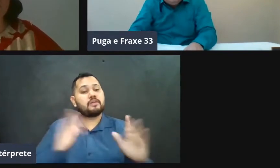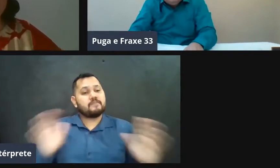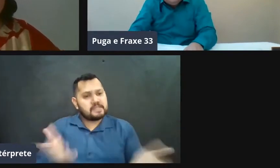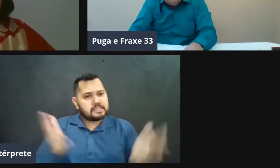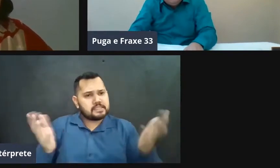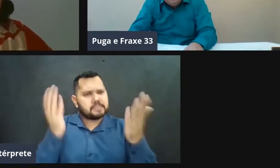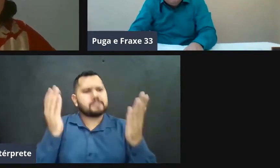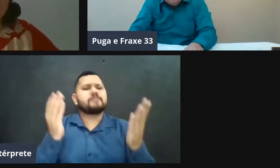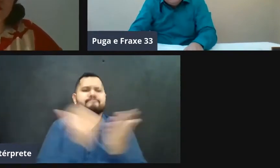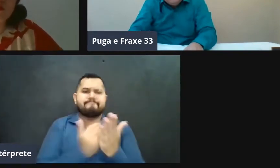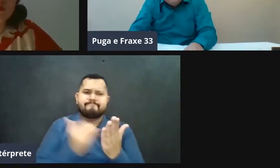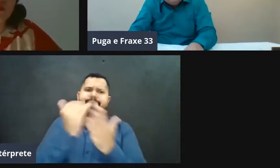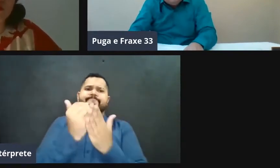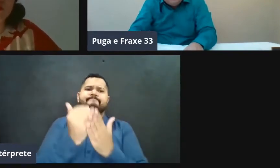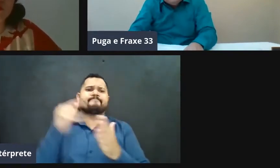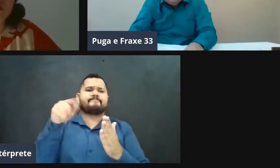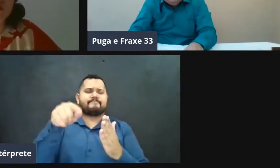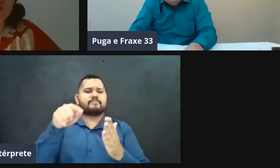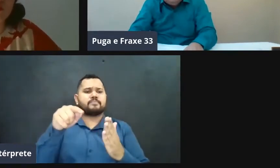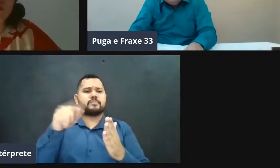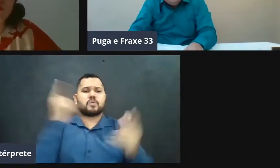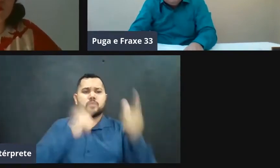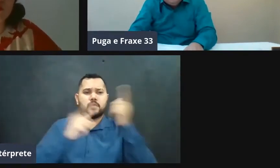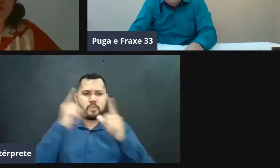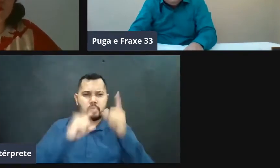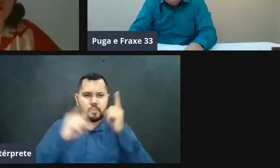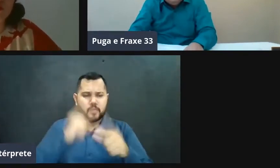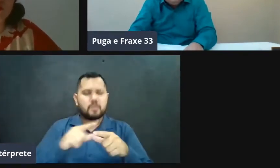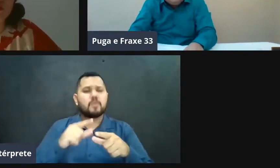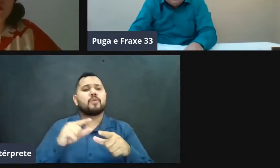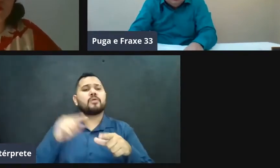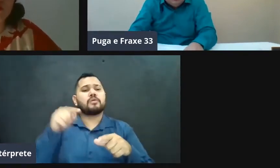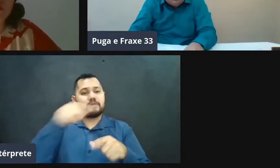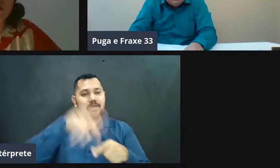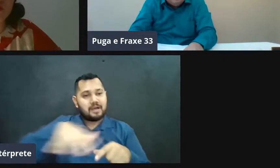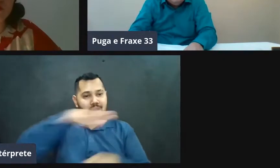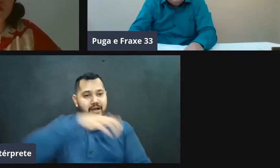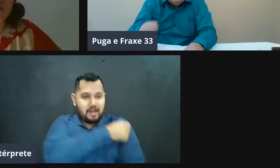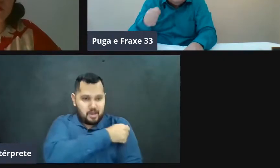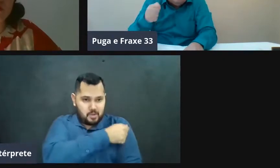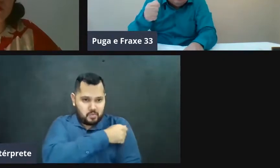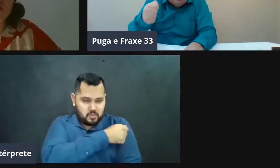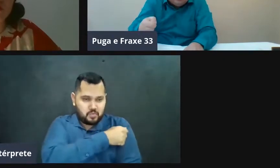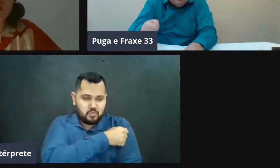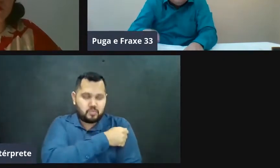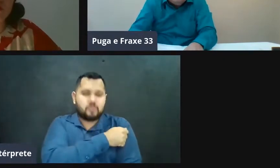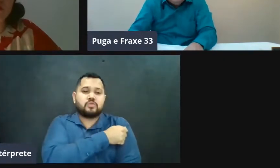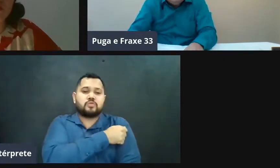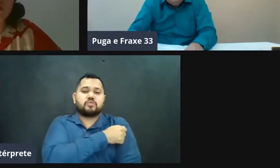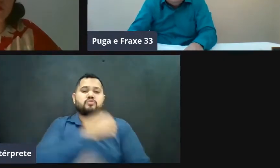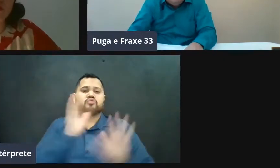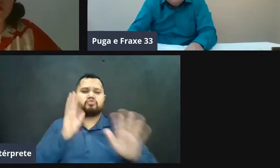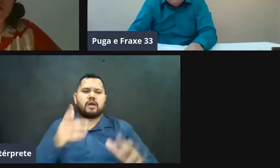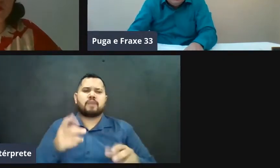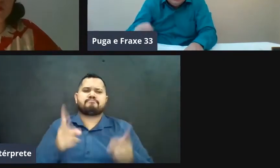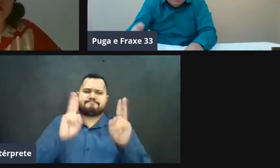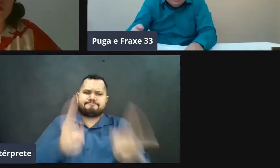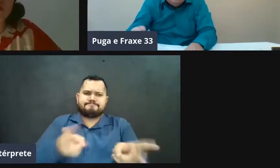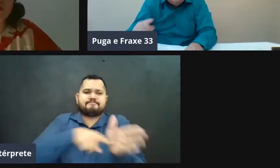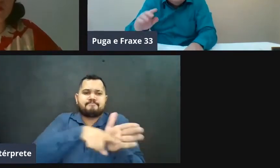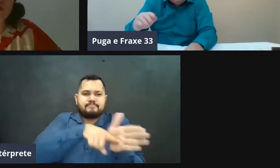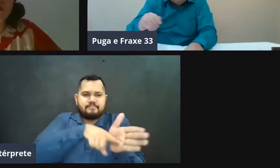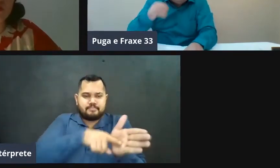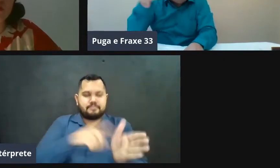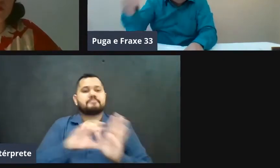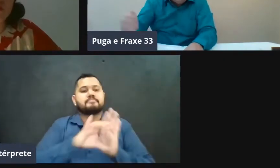maciço da instituição para que nós pudéssemos fazer com que esses nossos alunos se mantivessem no PIBIC.